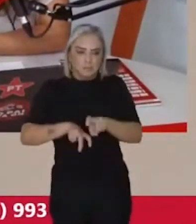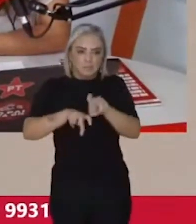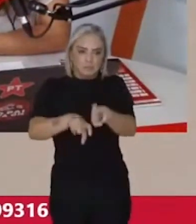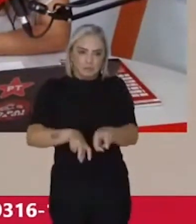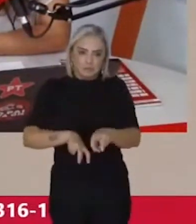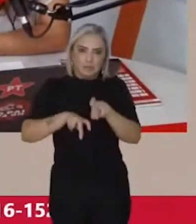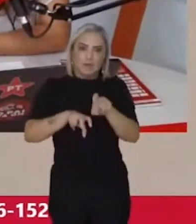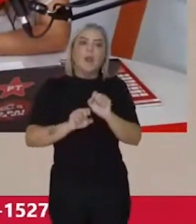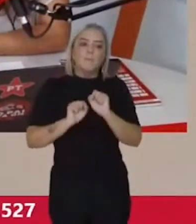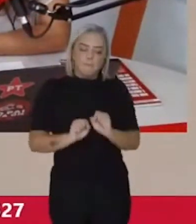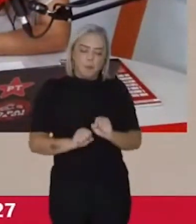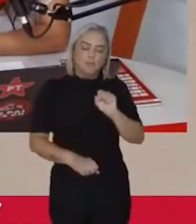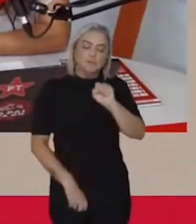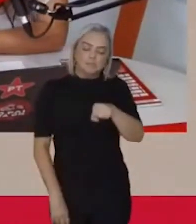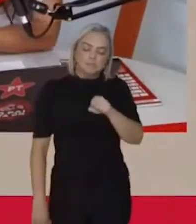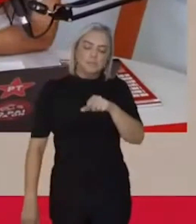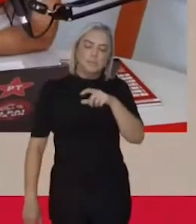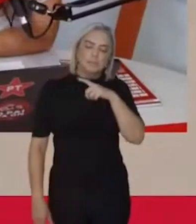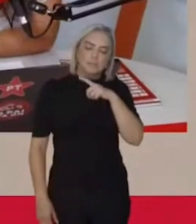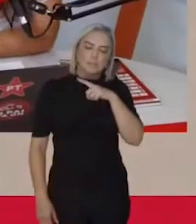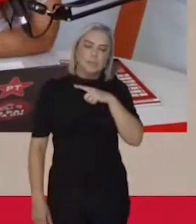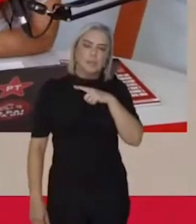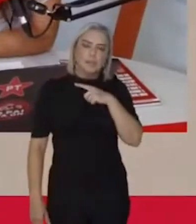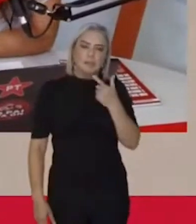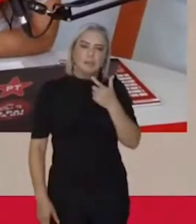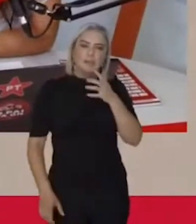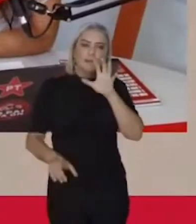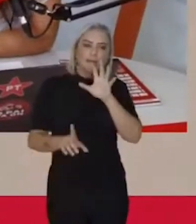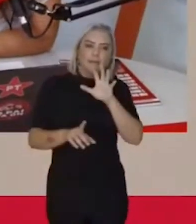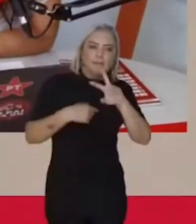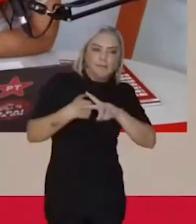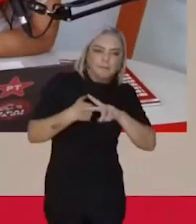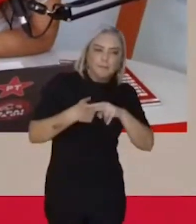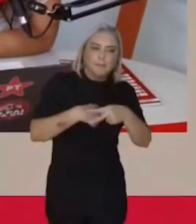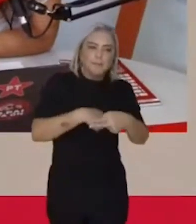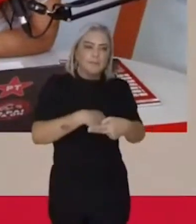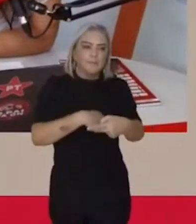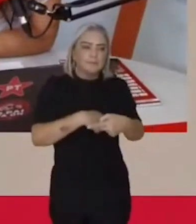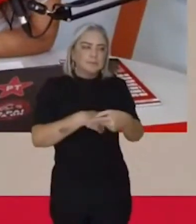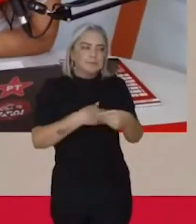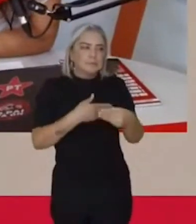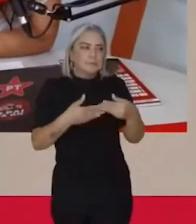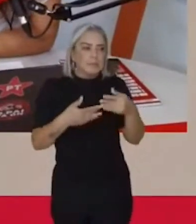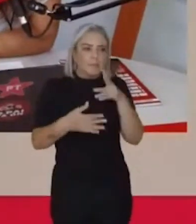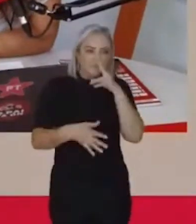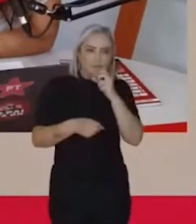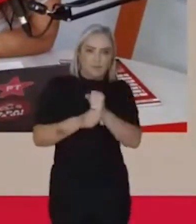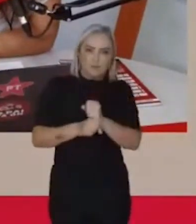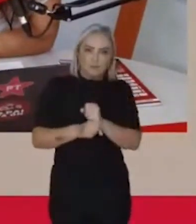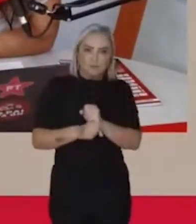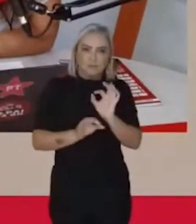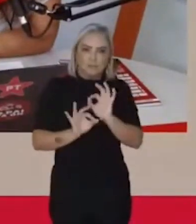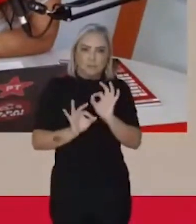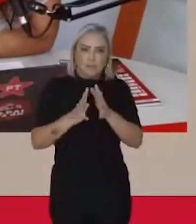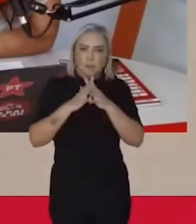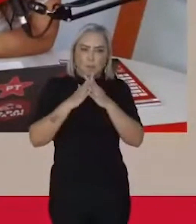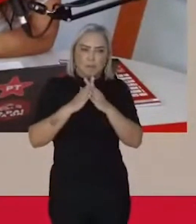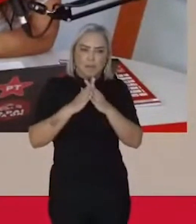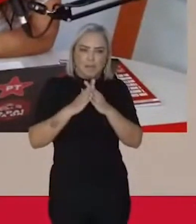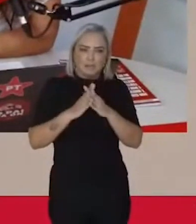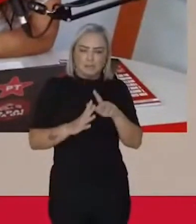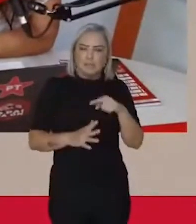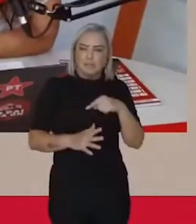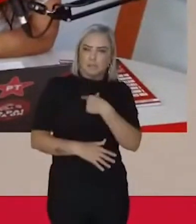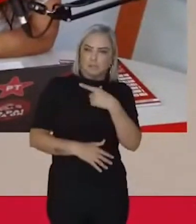mencionando, pode realmente haver efeitos mais fortes, mas não tão complexos assim que